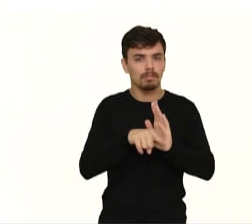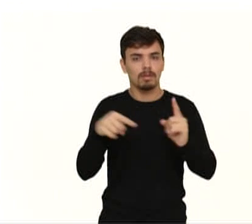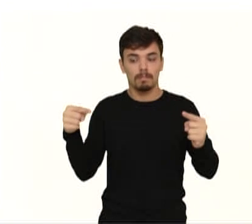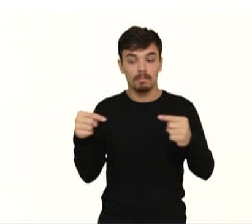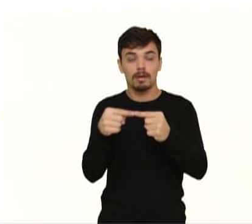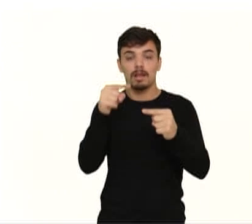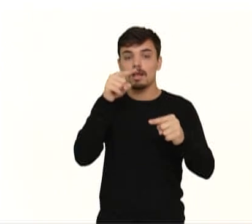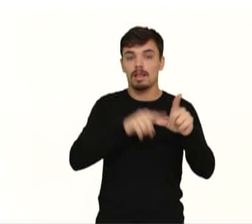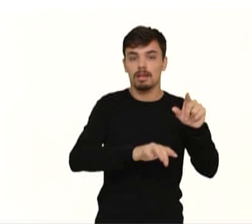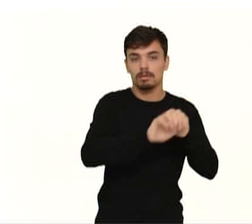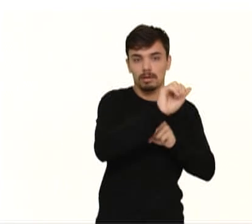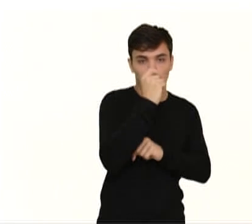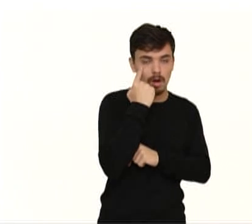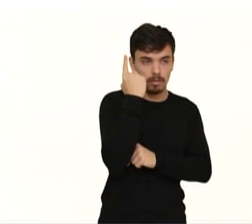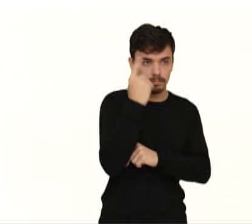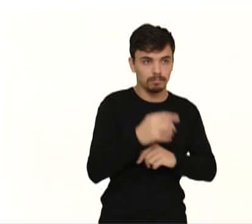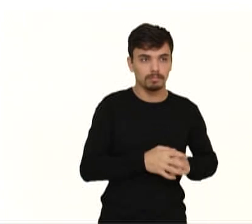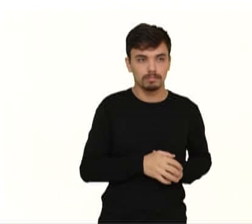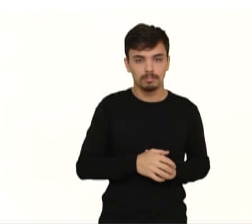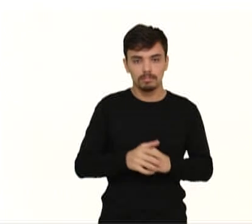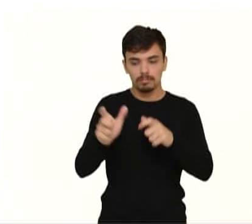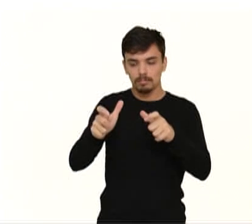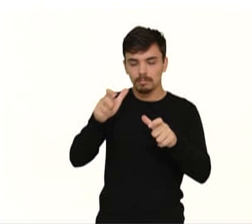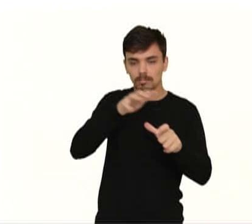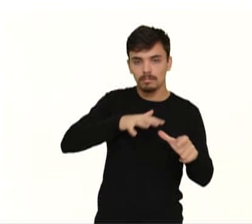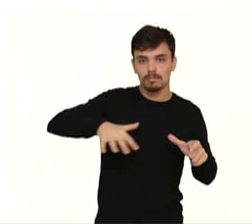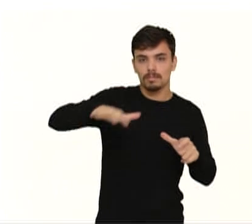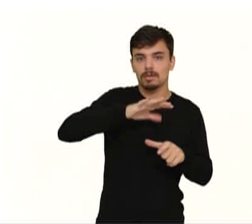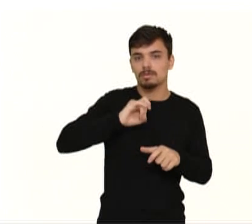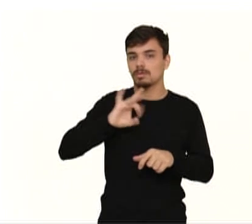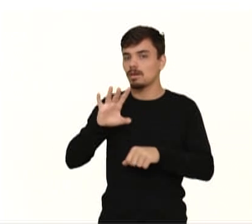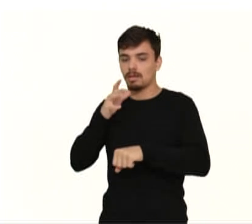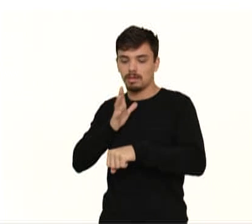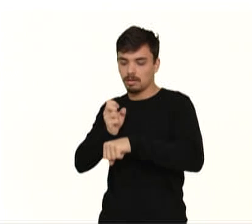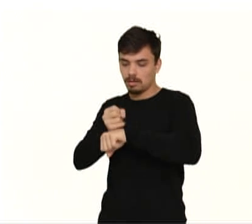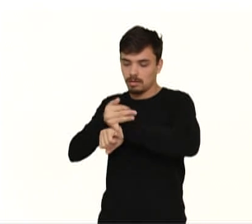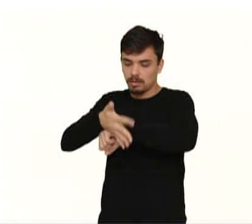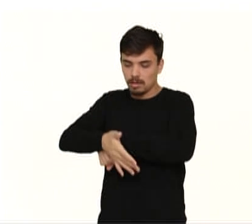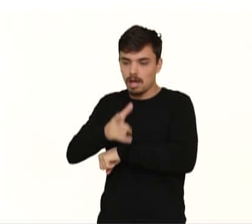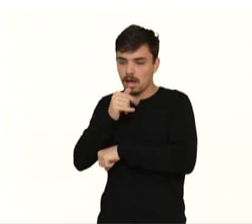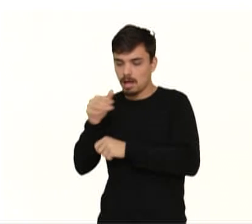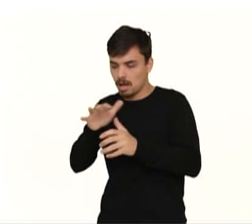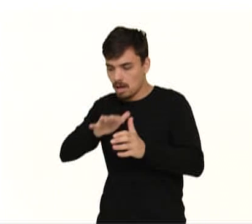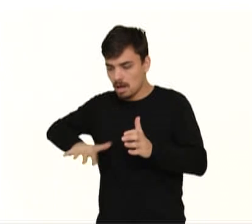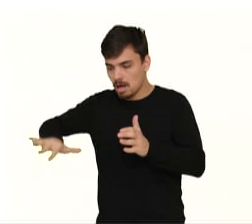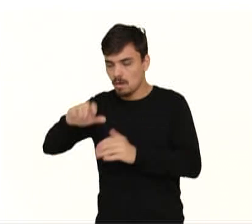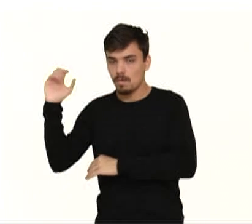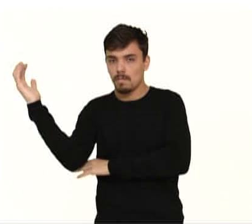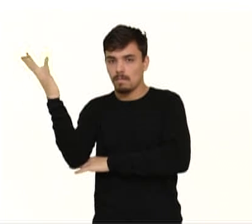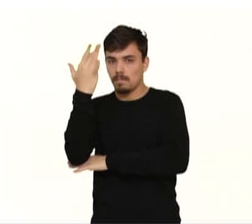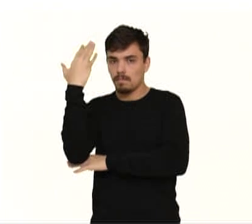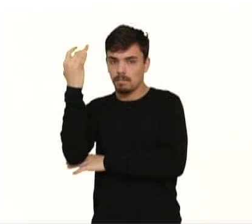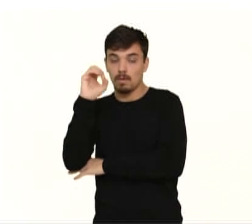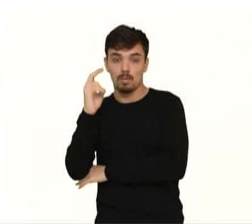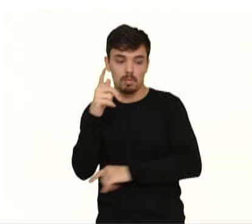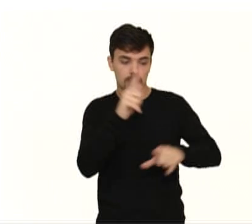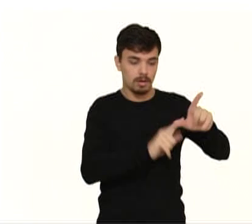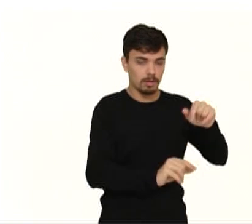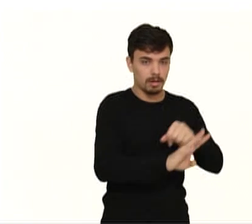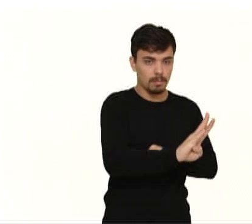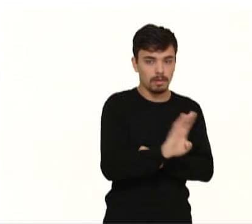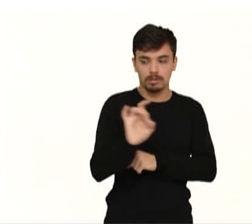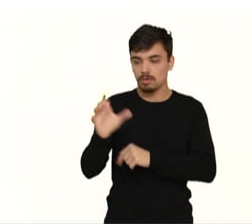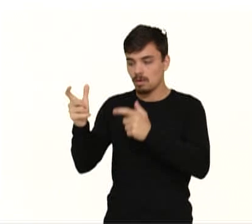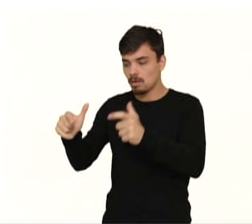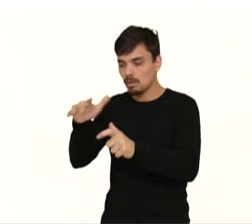é: letra A, região que inclui somente cachoeiras, mananciais e florestas. Letra B, apenas locais onde é possível